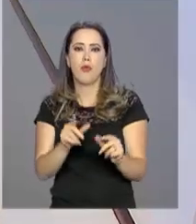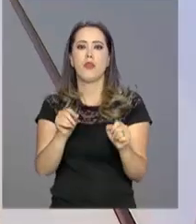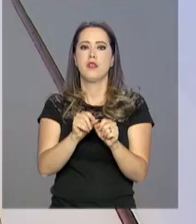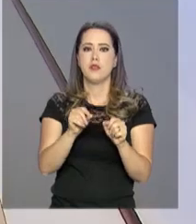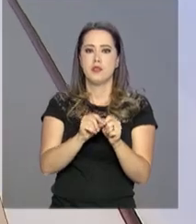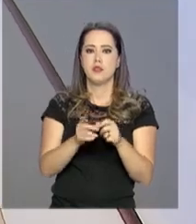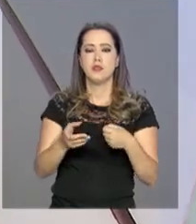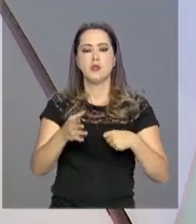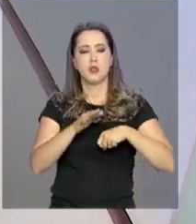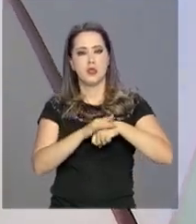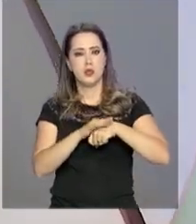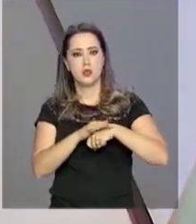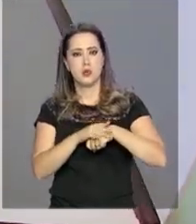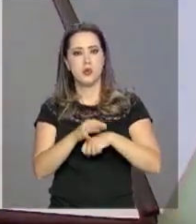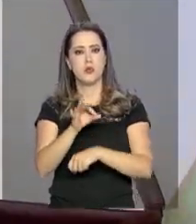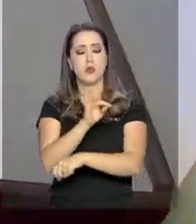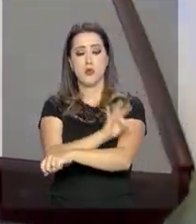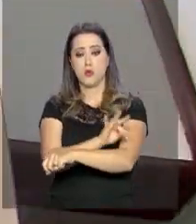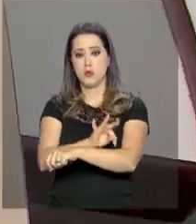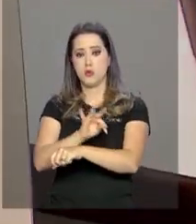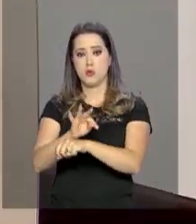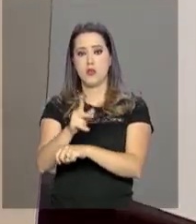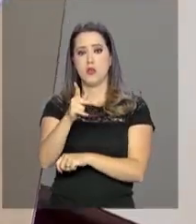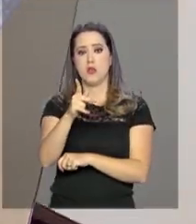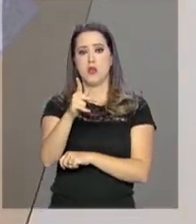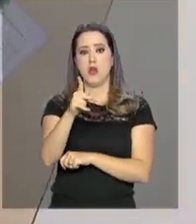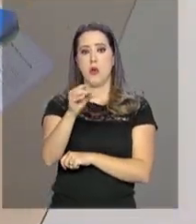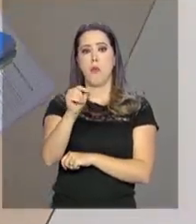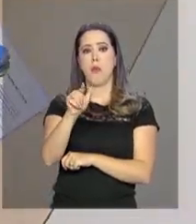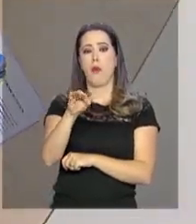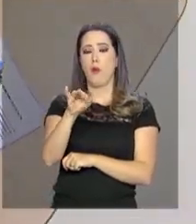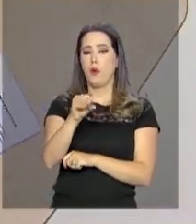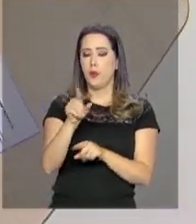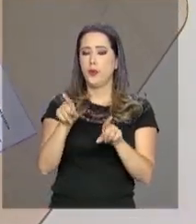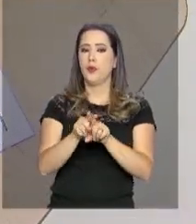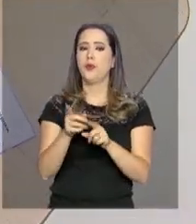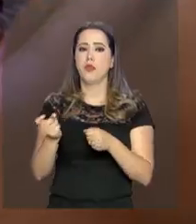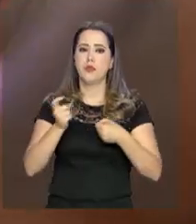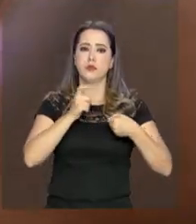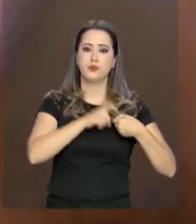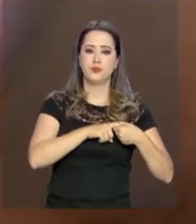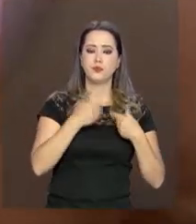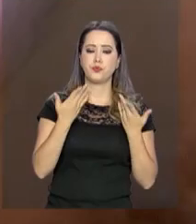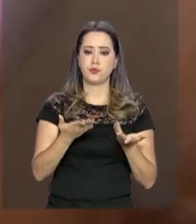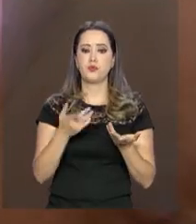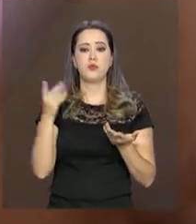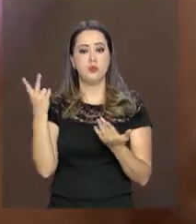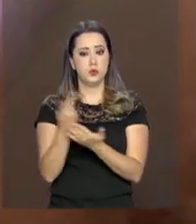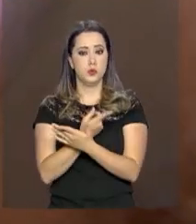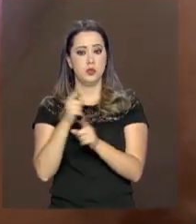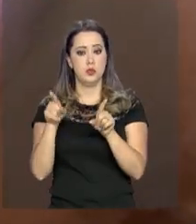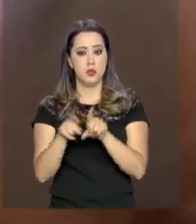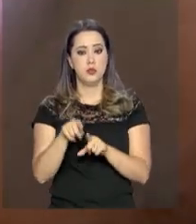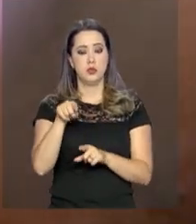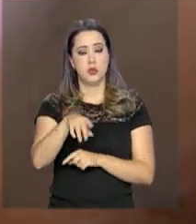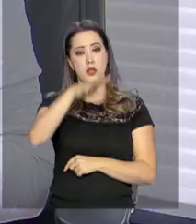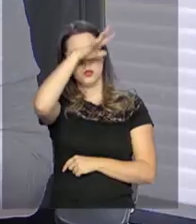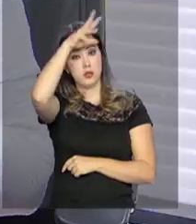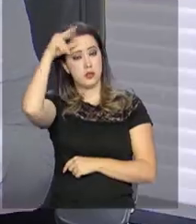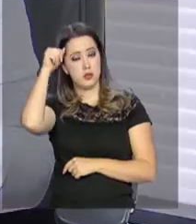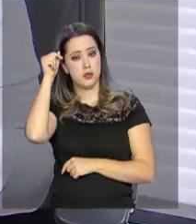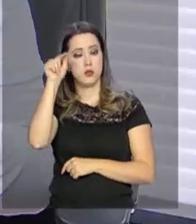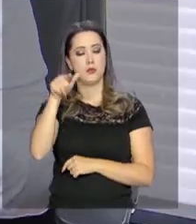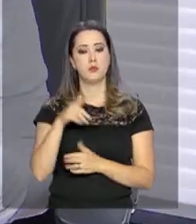que as doenças como o sarampo e a pólio, consideradas erradicadas, voltassem. É o que está acontecendo no Amazonas.